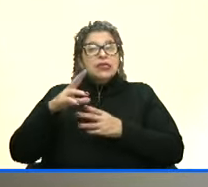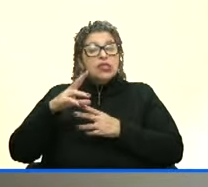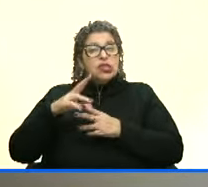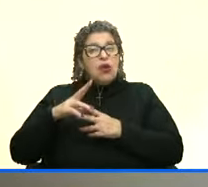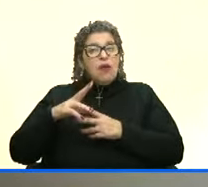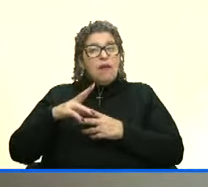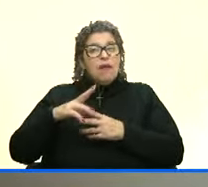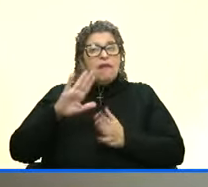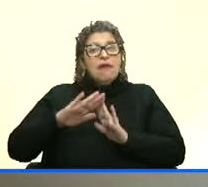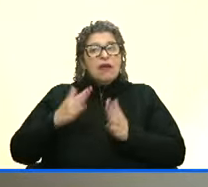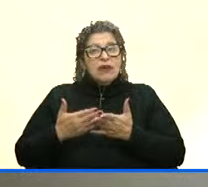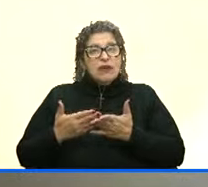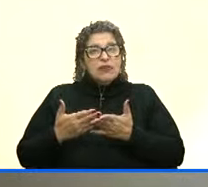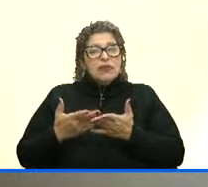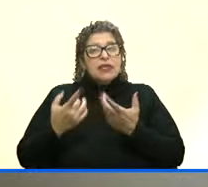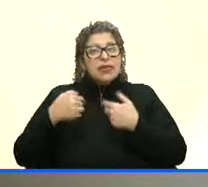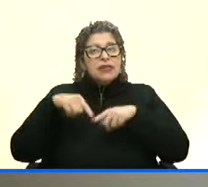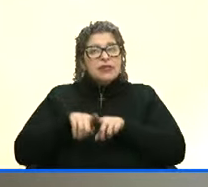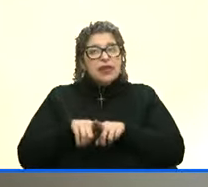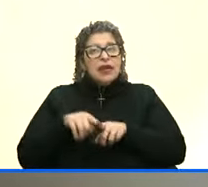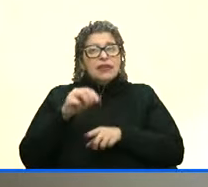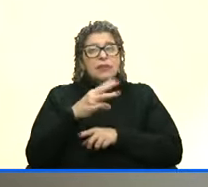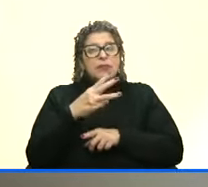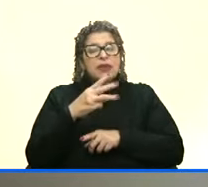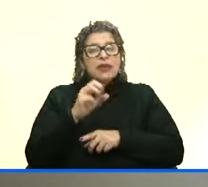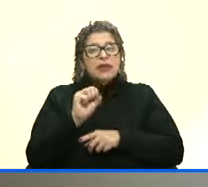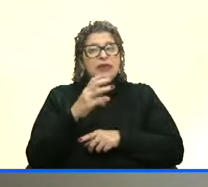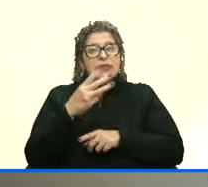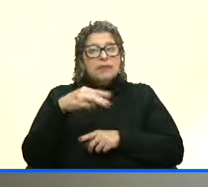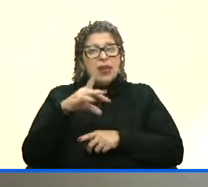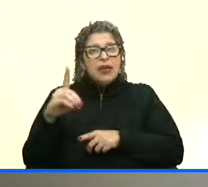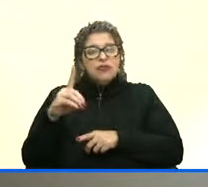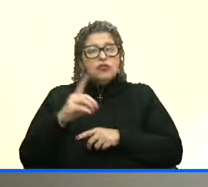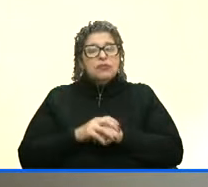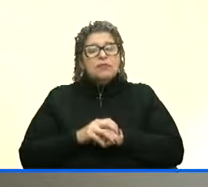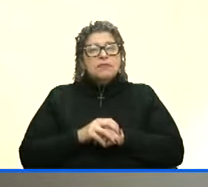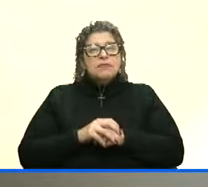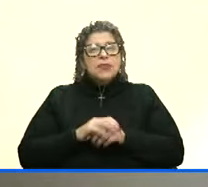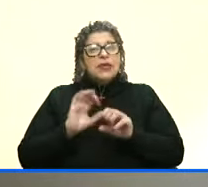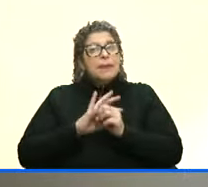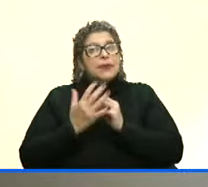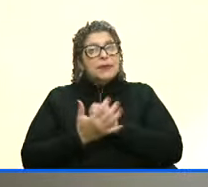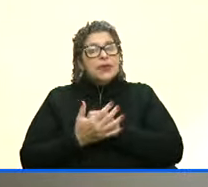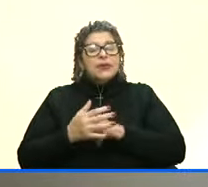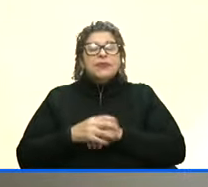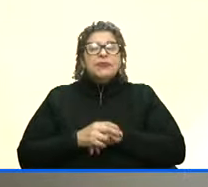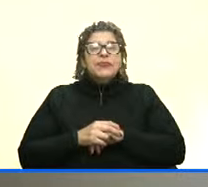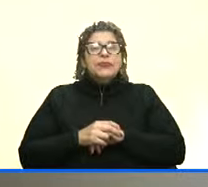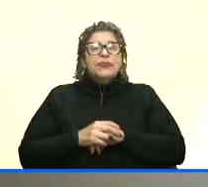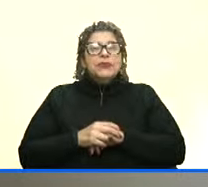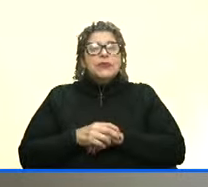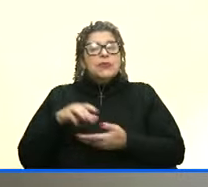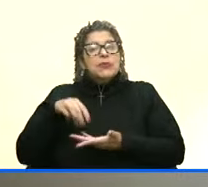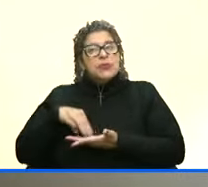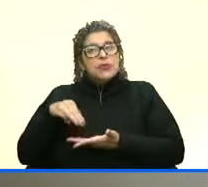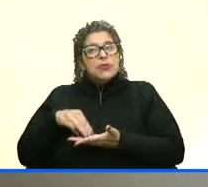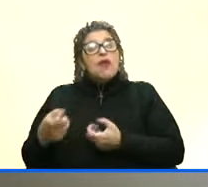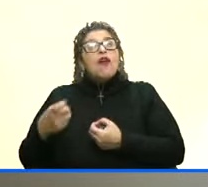as privadas que são credenciadas pela SMED durante a pandemia. Então, agora, a nova secretaria